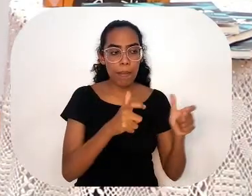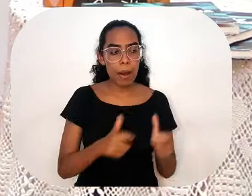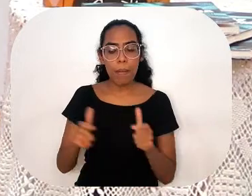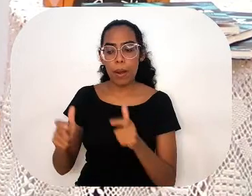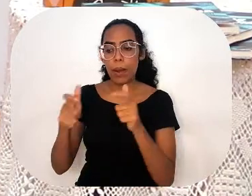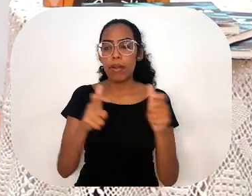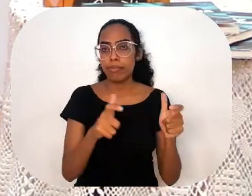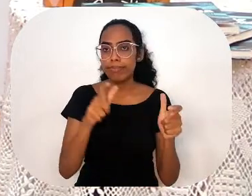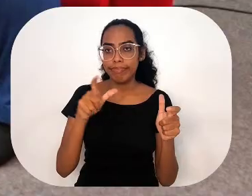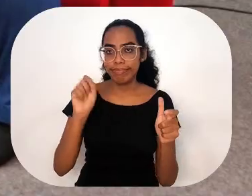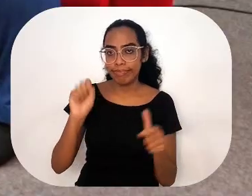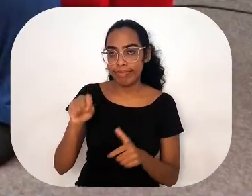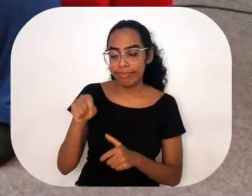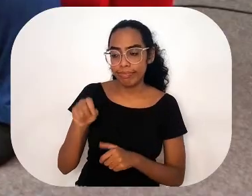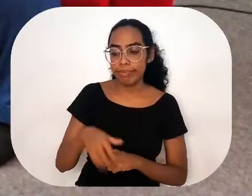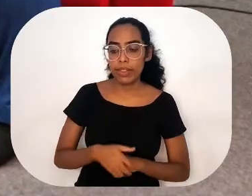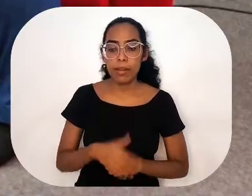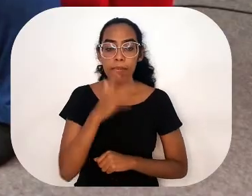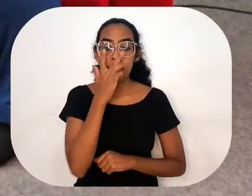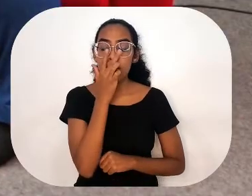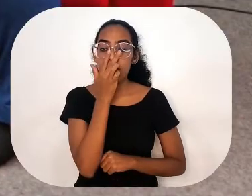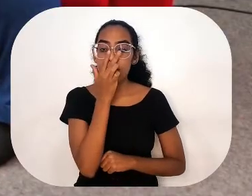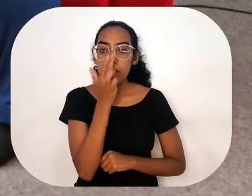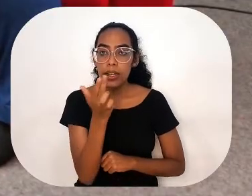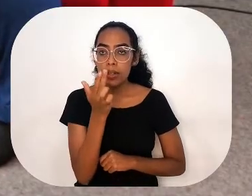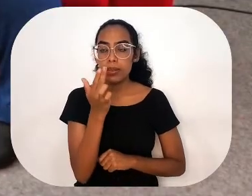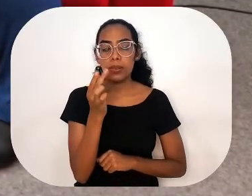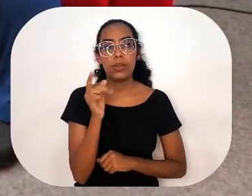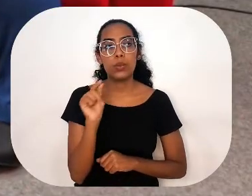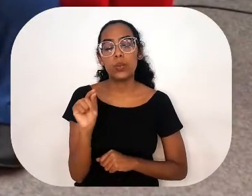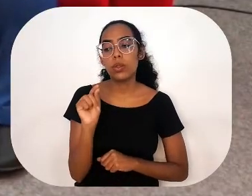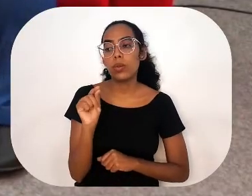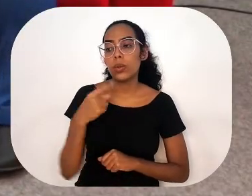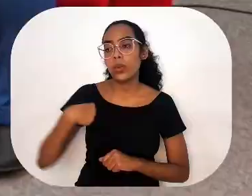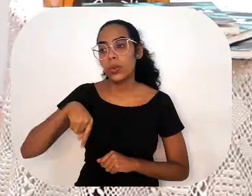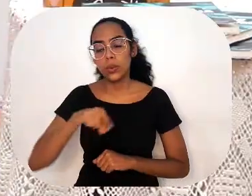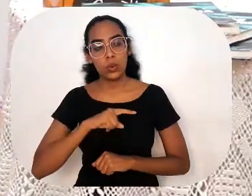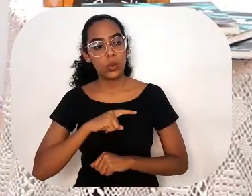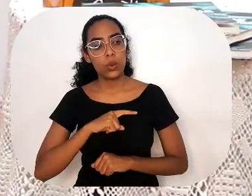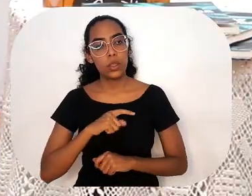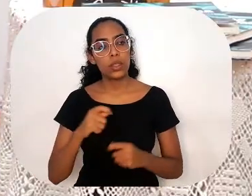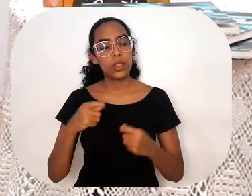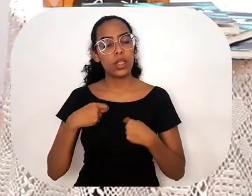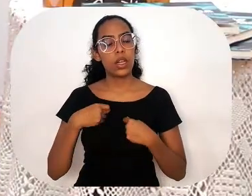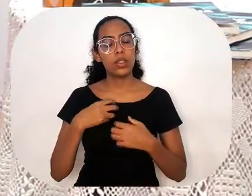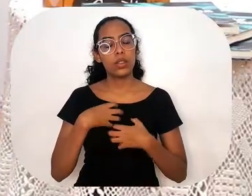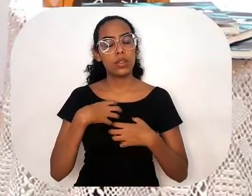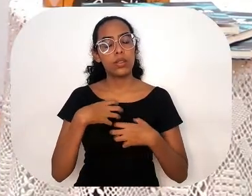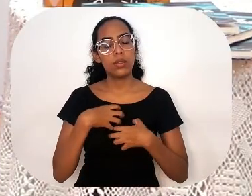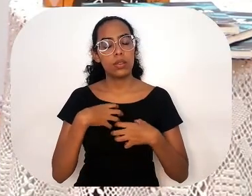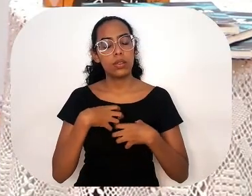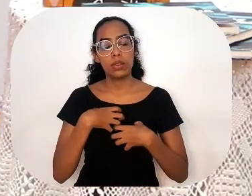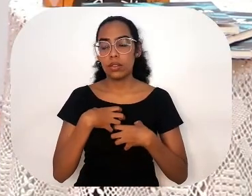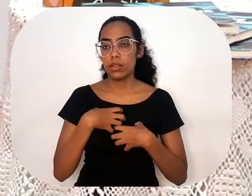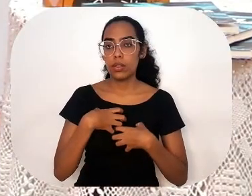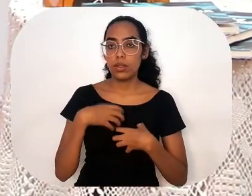geográfico literário bom então não deixa de ser uma forma da gente ir como eu falei antes sensibilizar